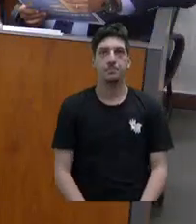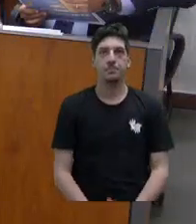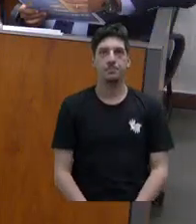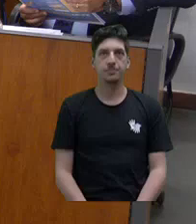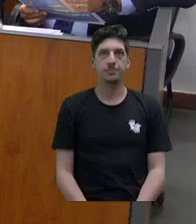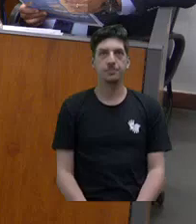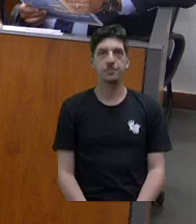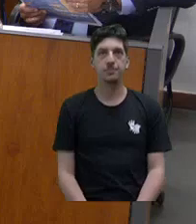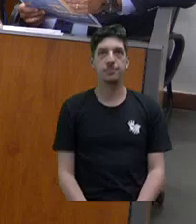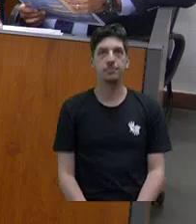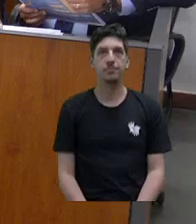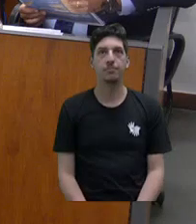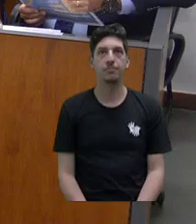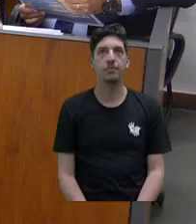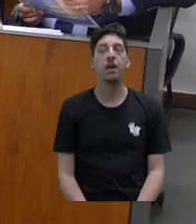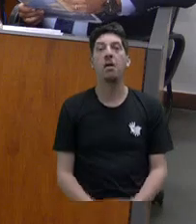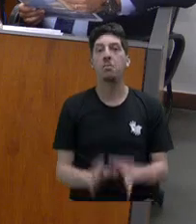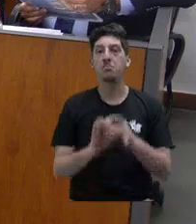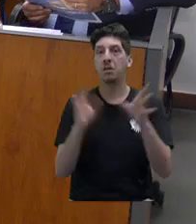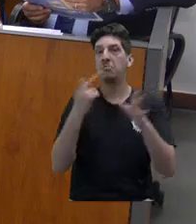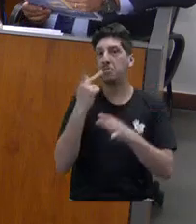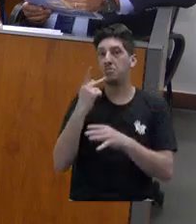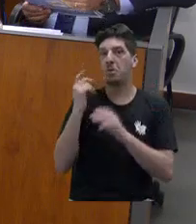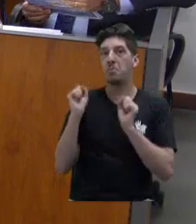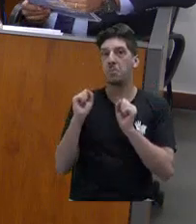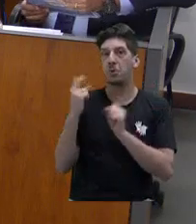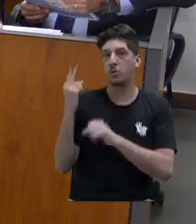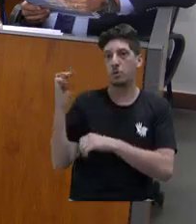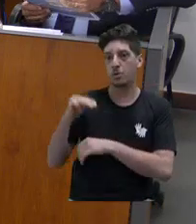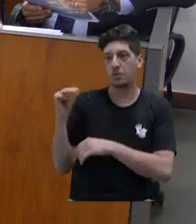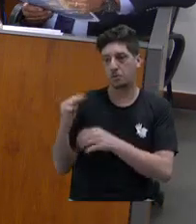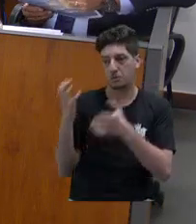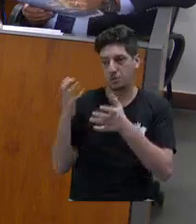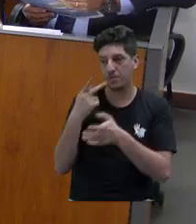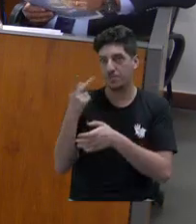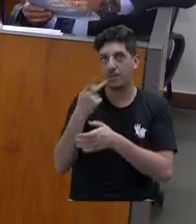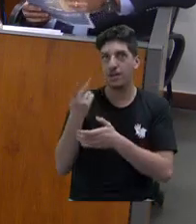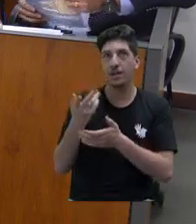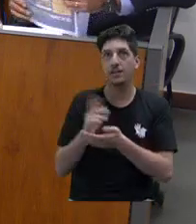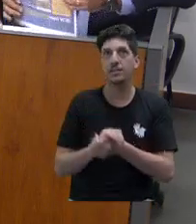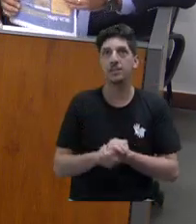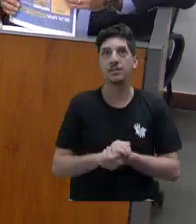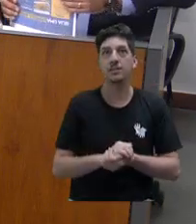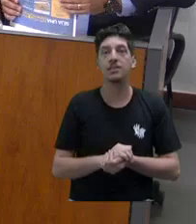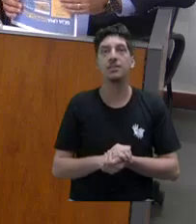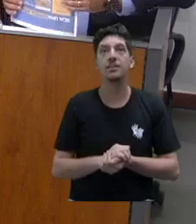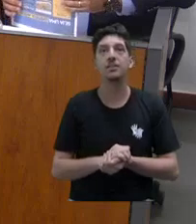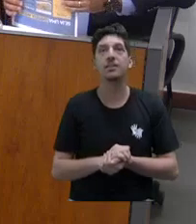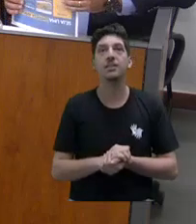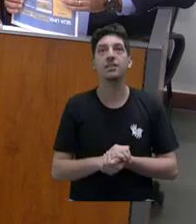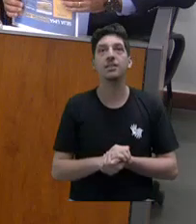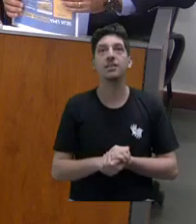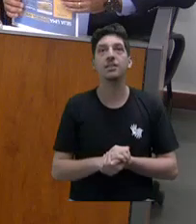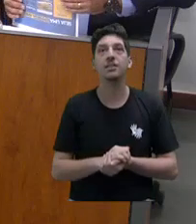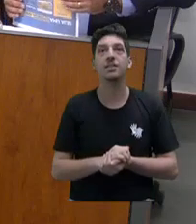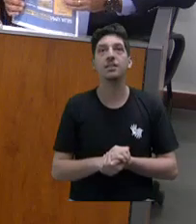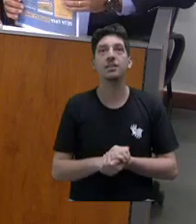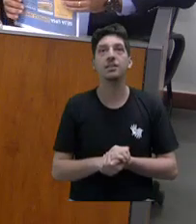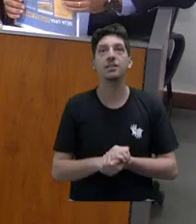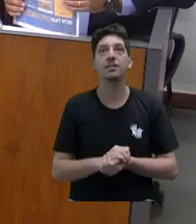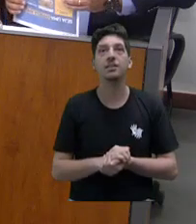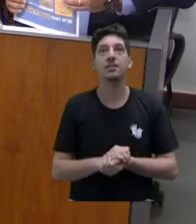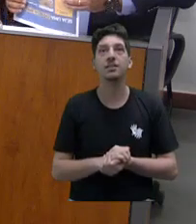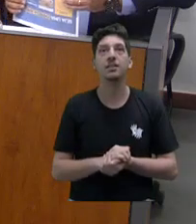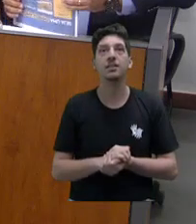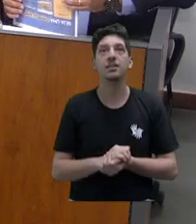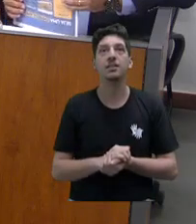Você quer falar agora, André? Estou me informando que pode dar 2 minutos para você. Uai. Deve o deputado deixar de falar. Tem que